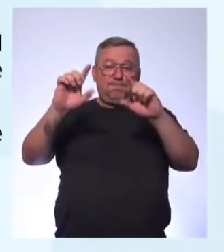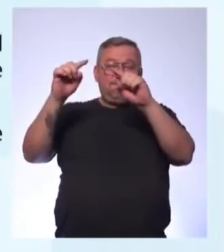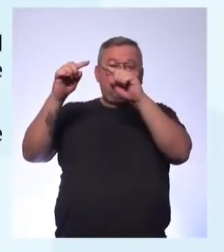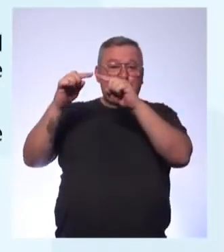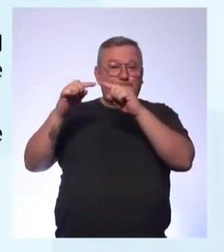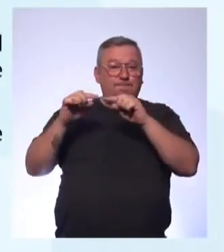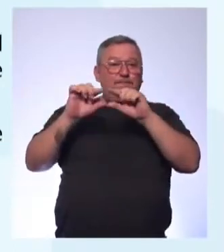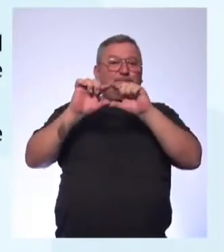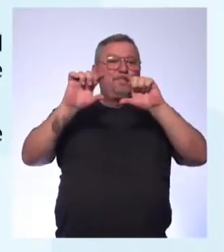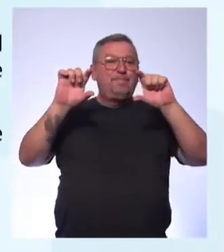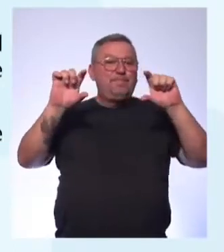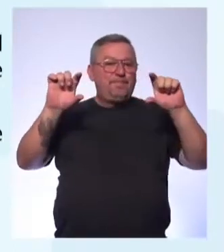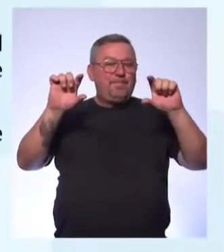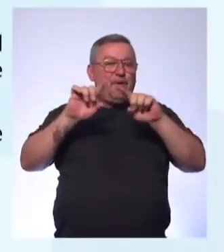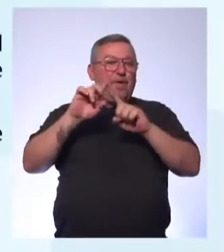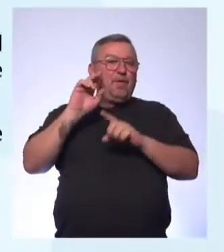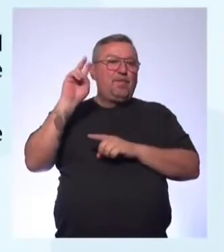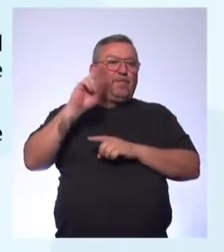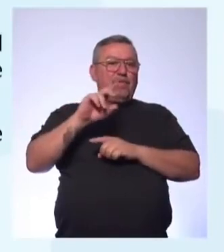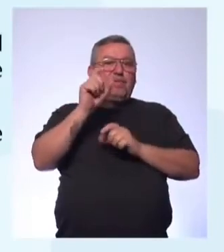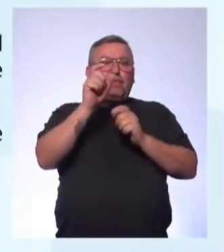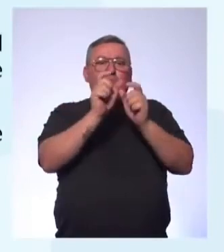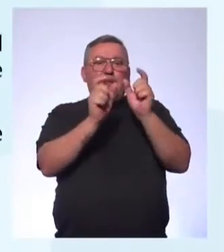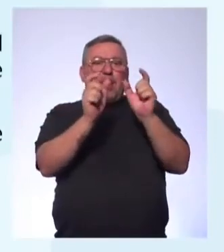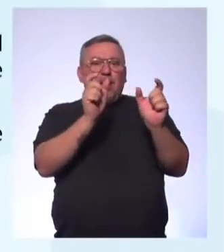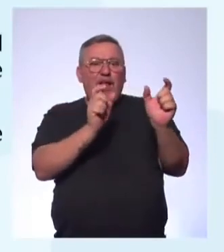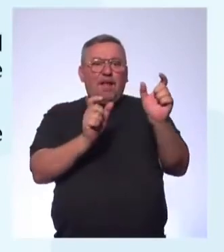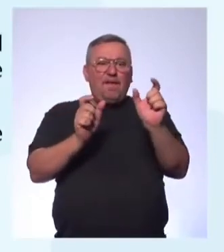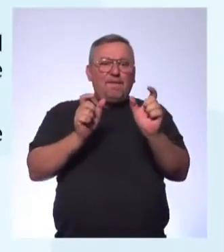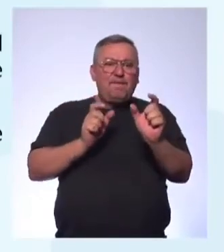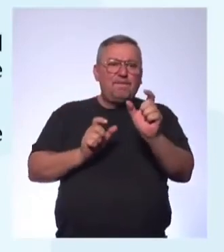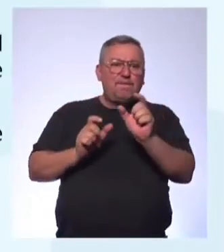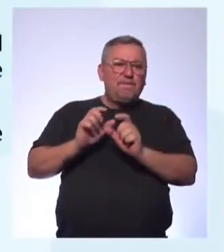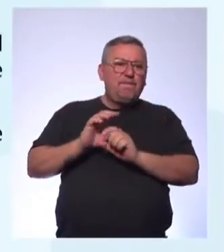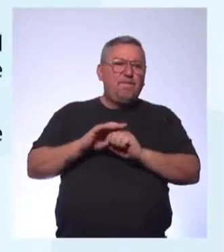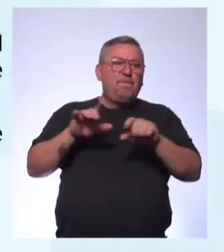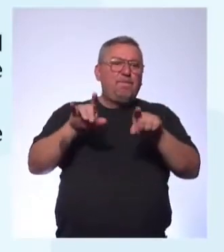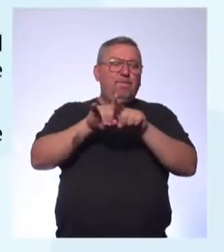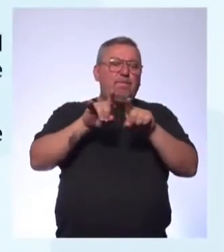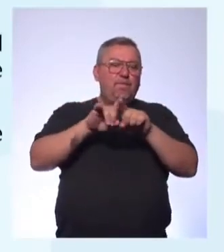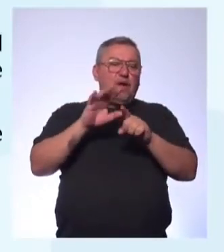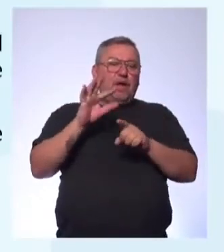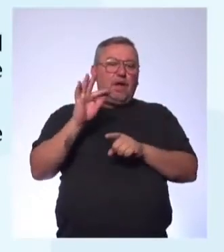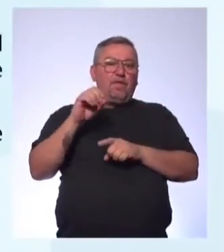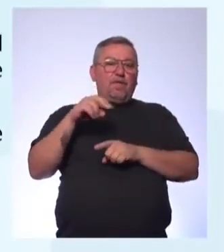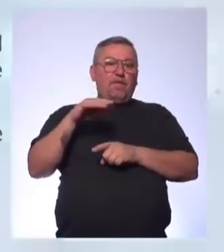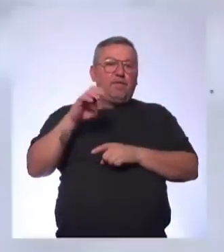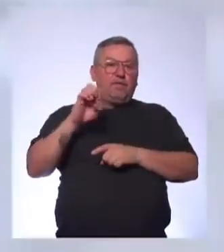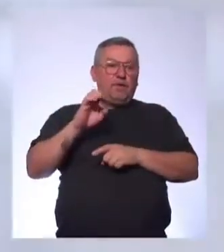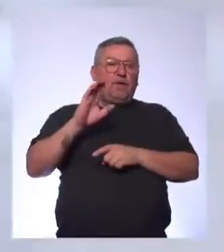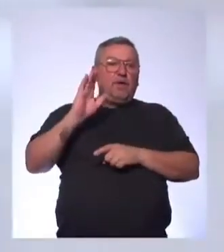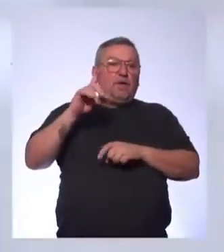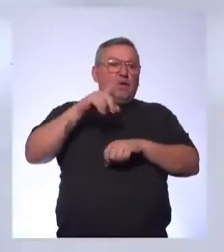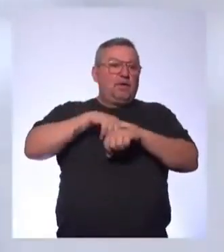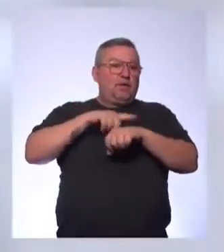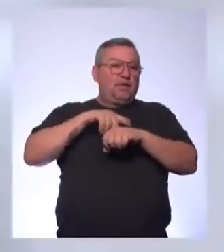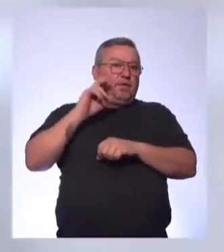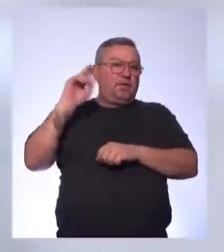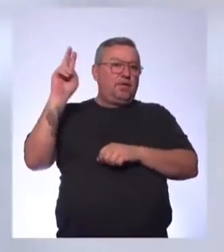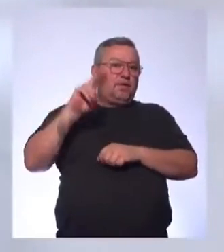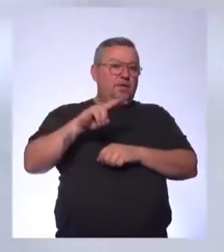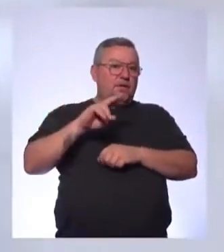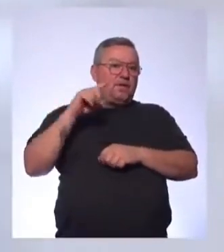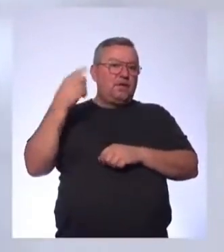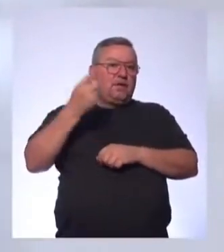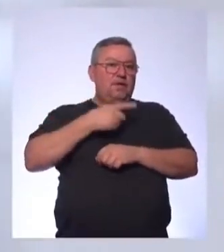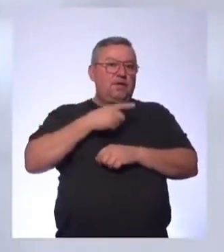imagem ao título, olhar alguma palavra ali que esteja destacada e a fonte. Então, acho que já deu tempo de vocês olharem o texto.